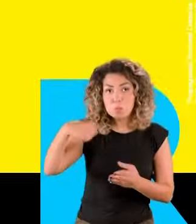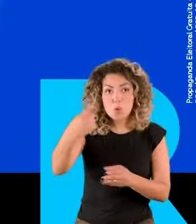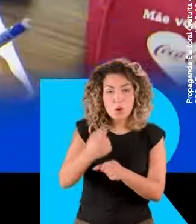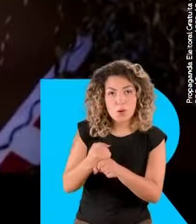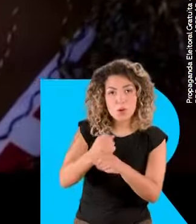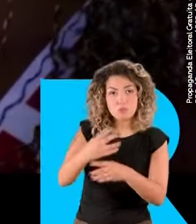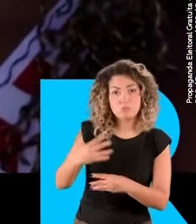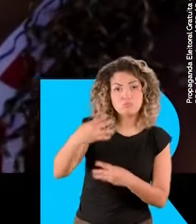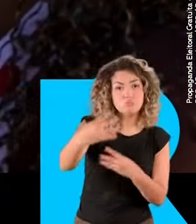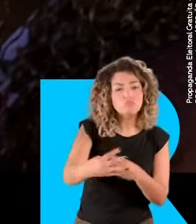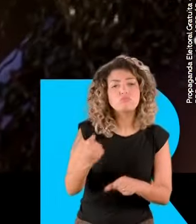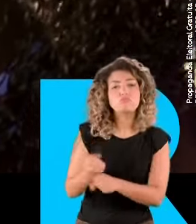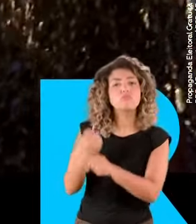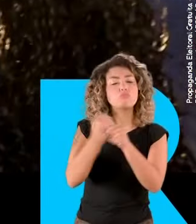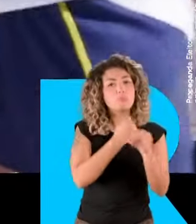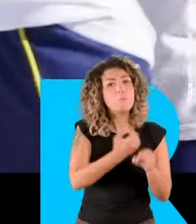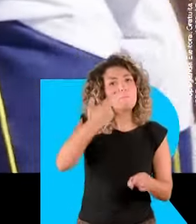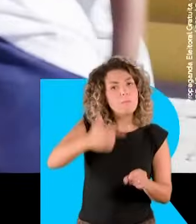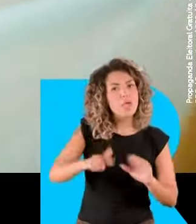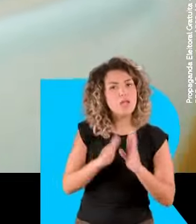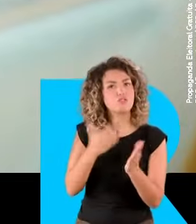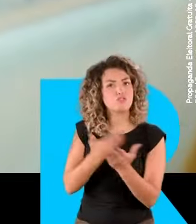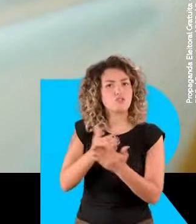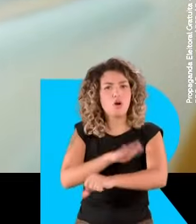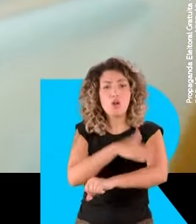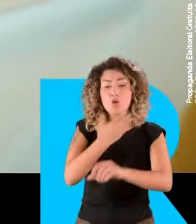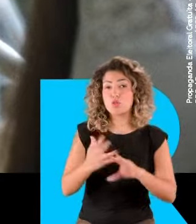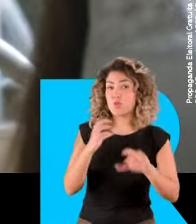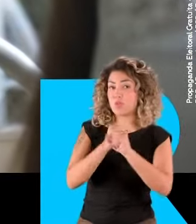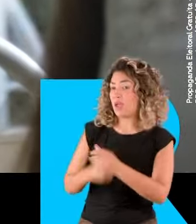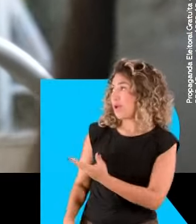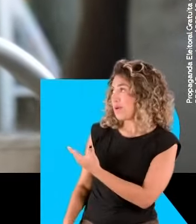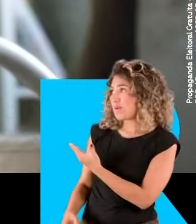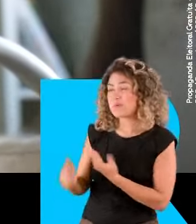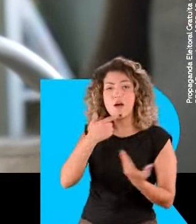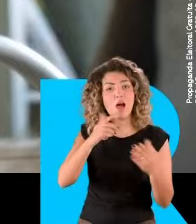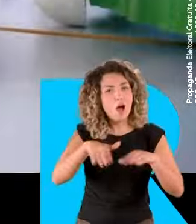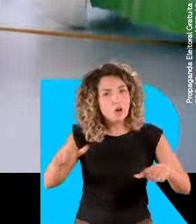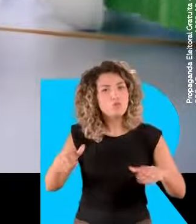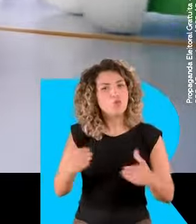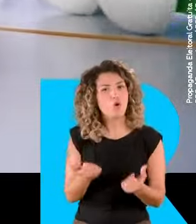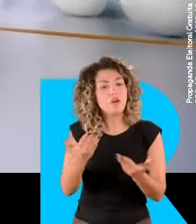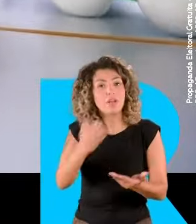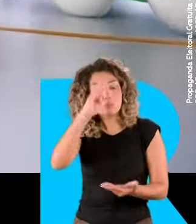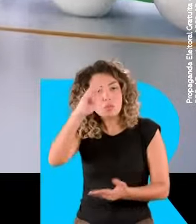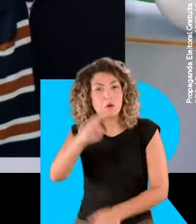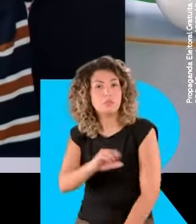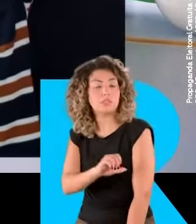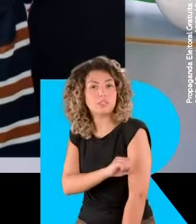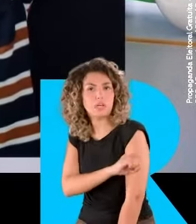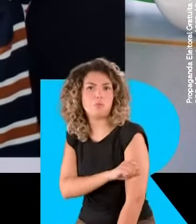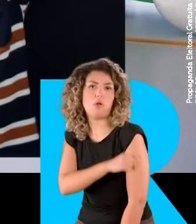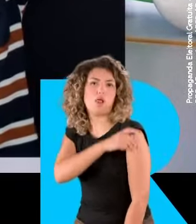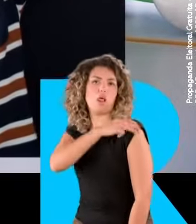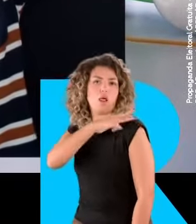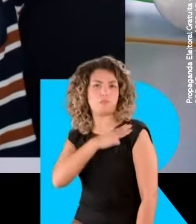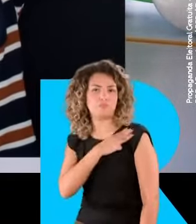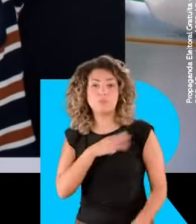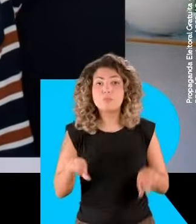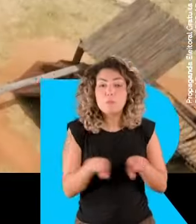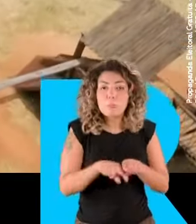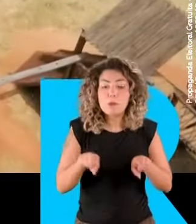No próximo mandato, nós vamos ampliar o período integral. Vai chegar para 500 mil estudantes, da pré-escola até